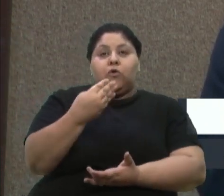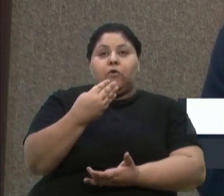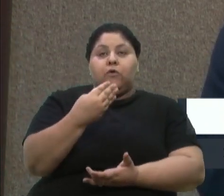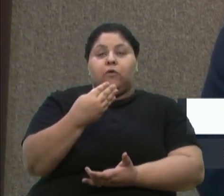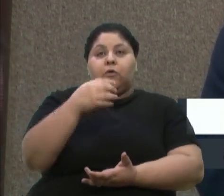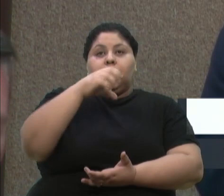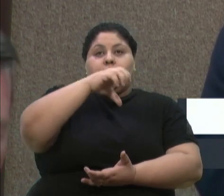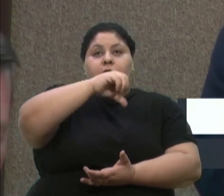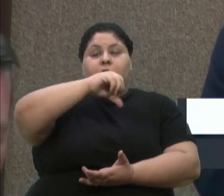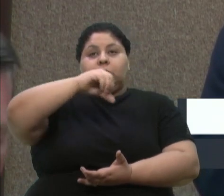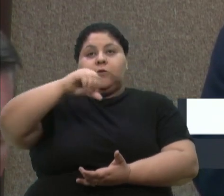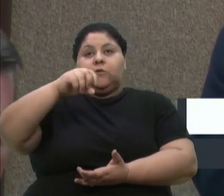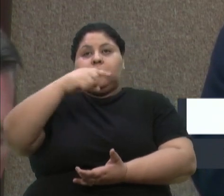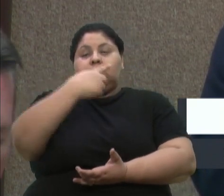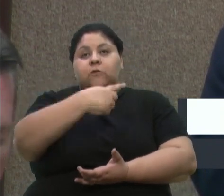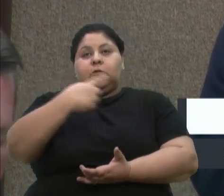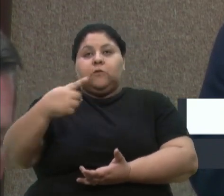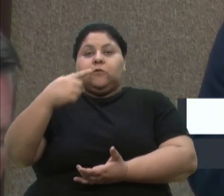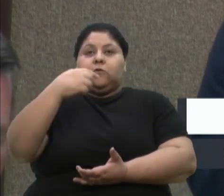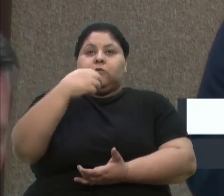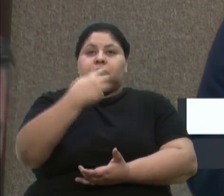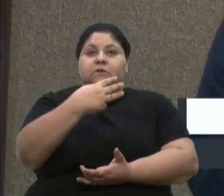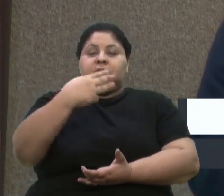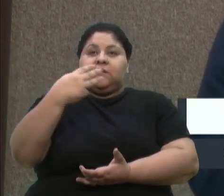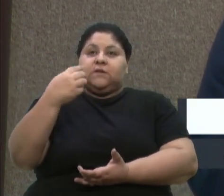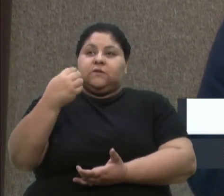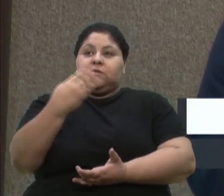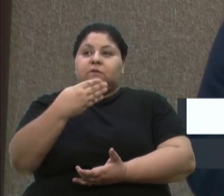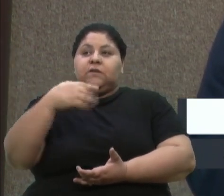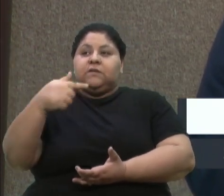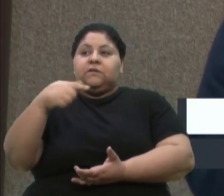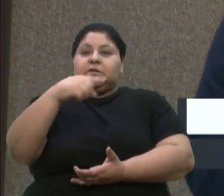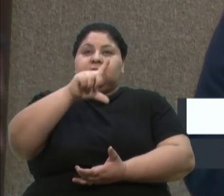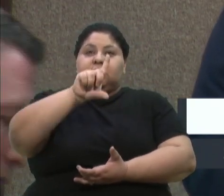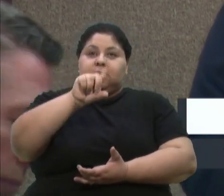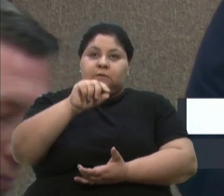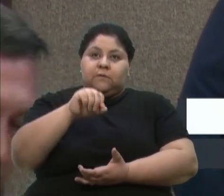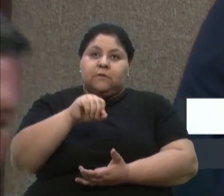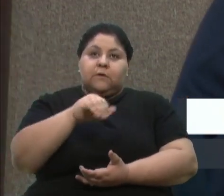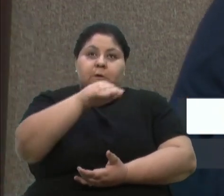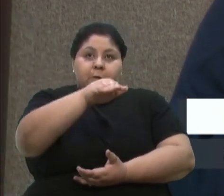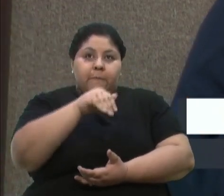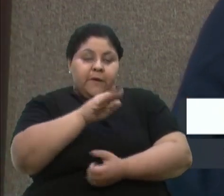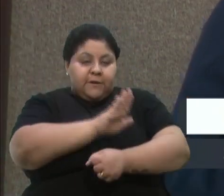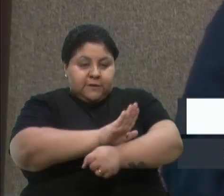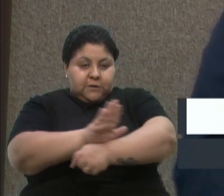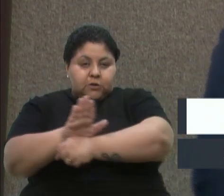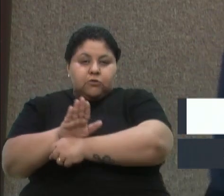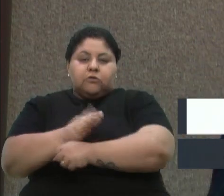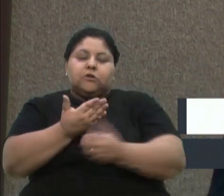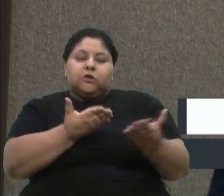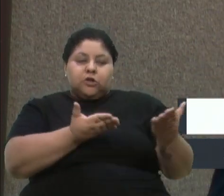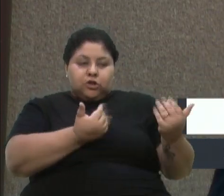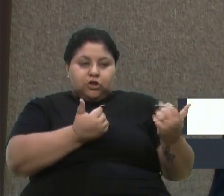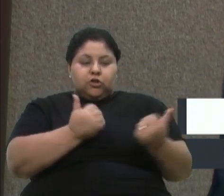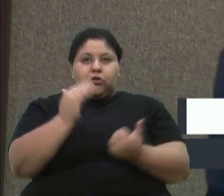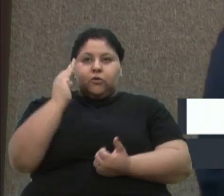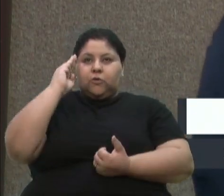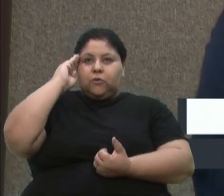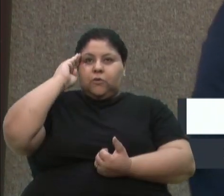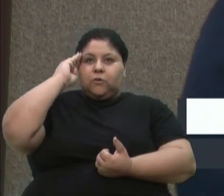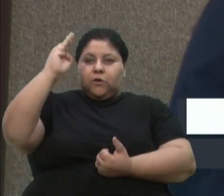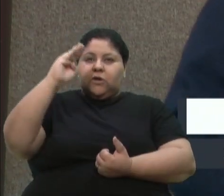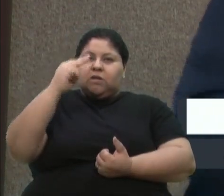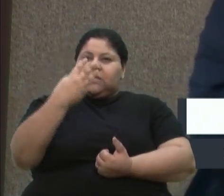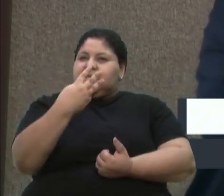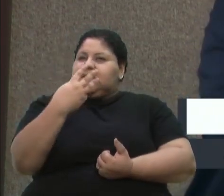99 11 3 47 10. Peço ajuda da comunidade desse jovem soldado, peço a parte. 31,